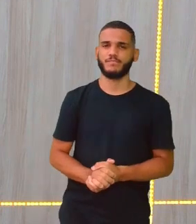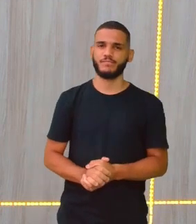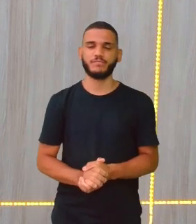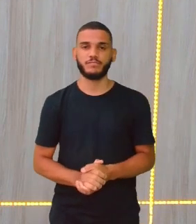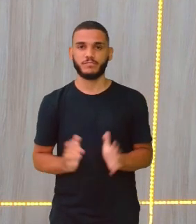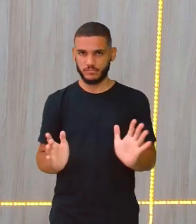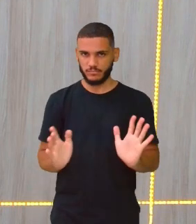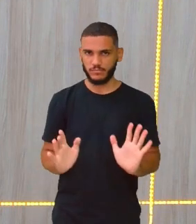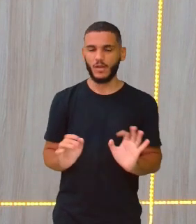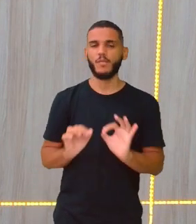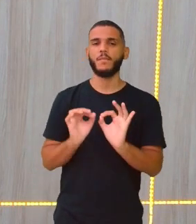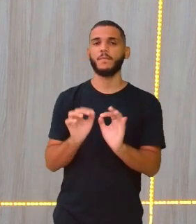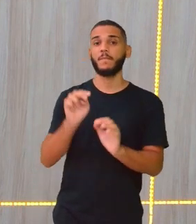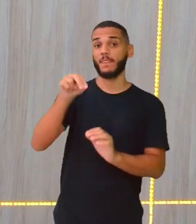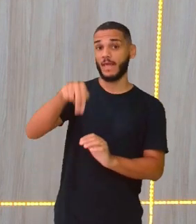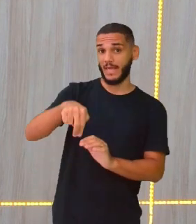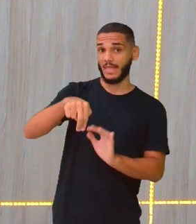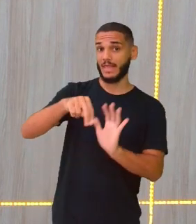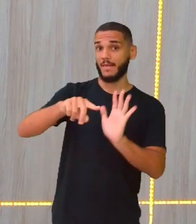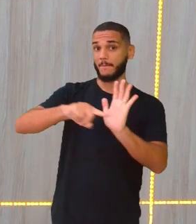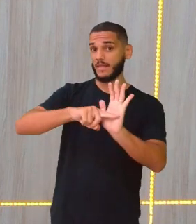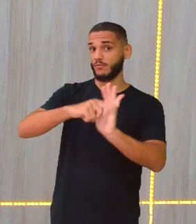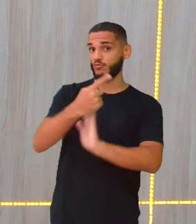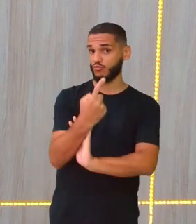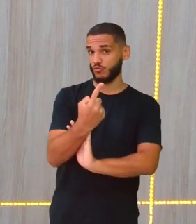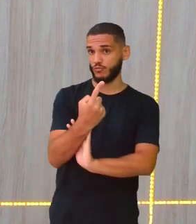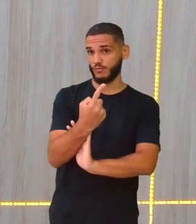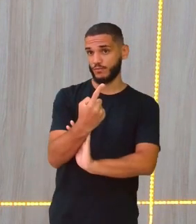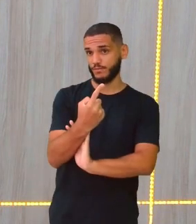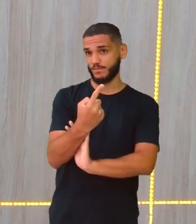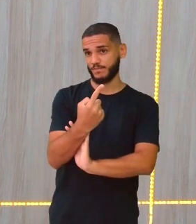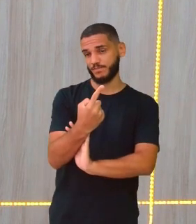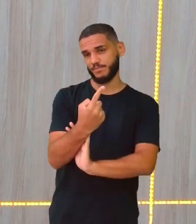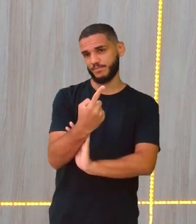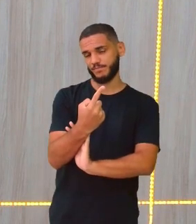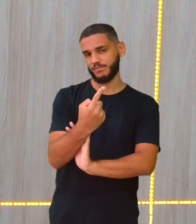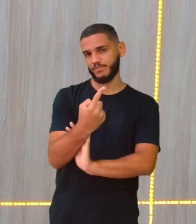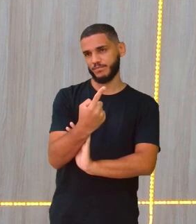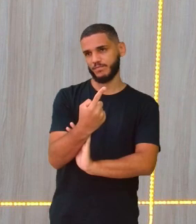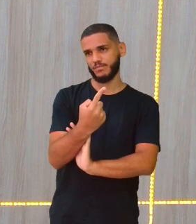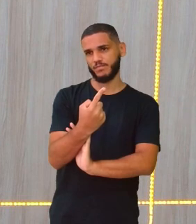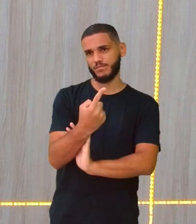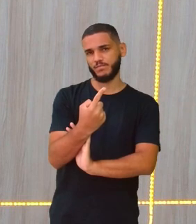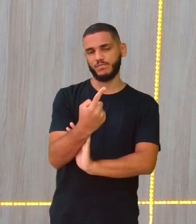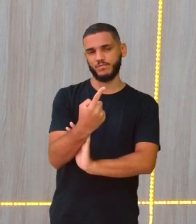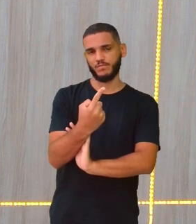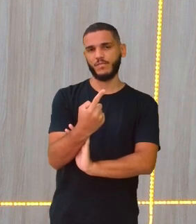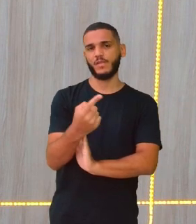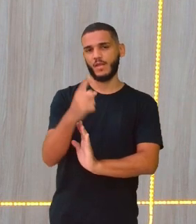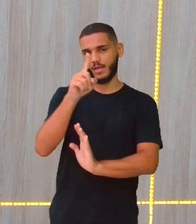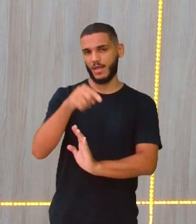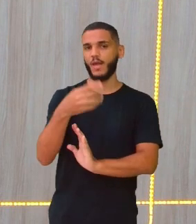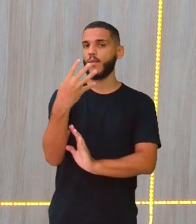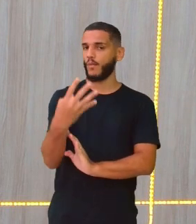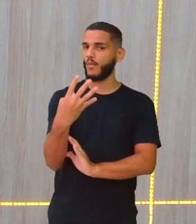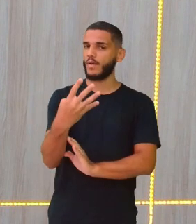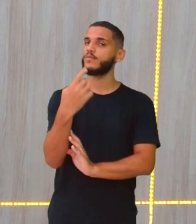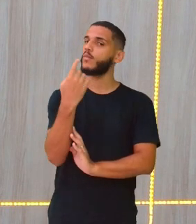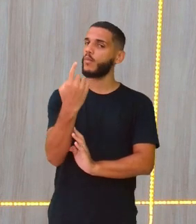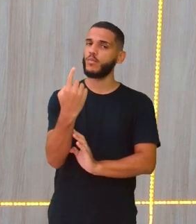N menos 1, aqui N2. 4 quantas vezes? Uma única vez. Quem é